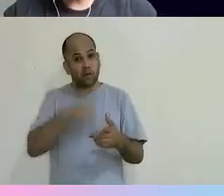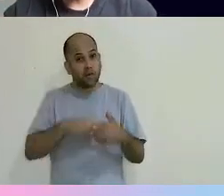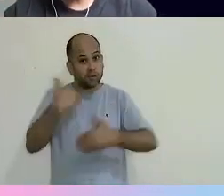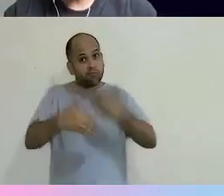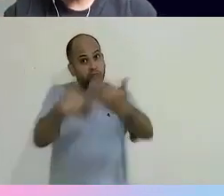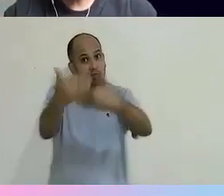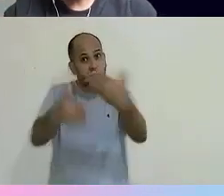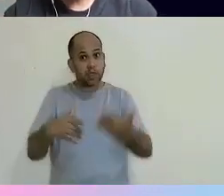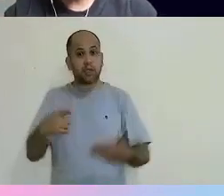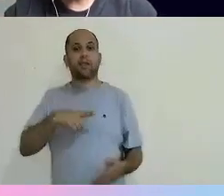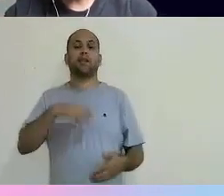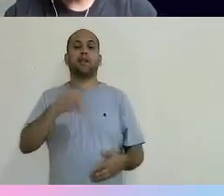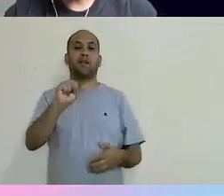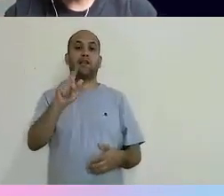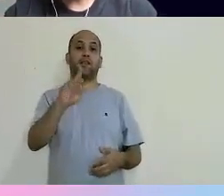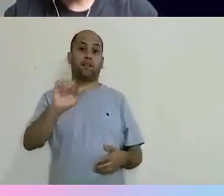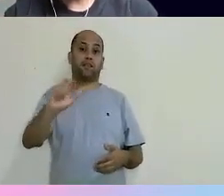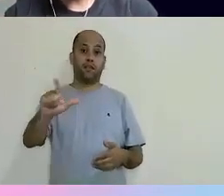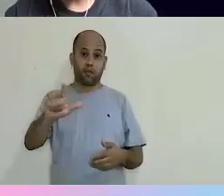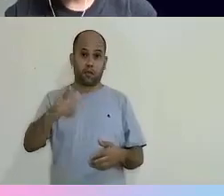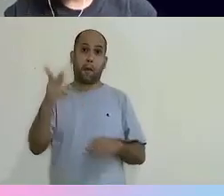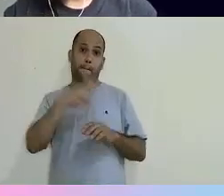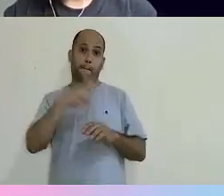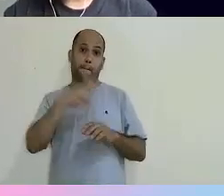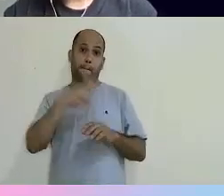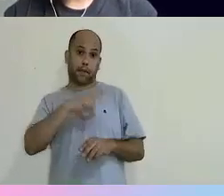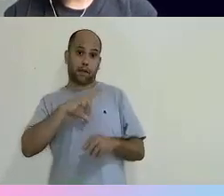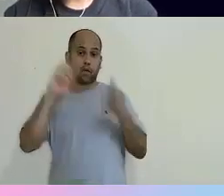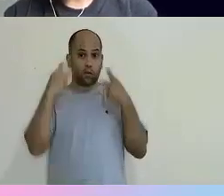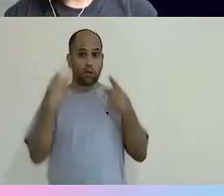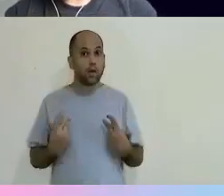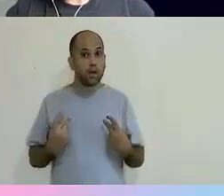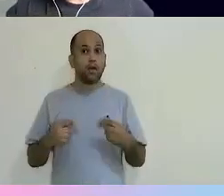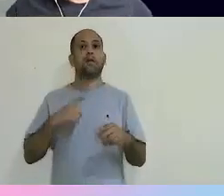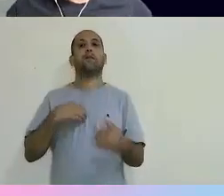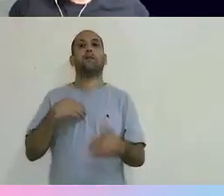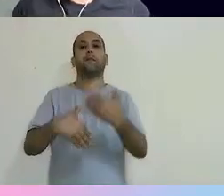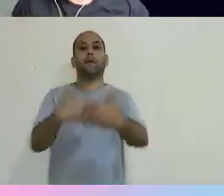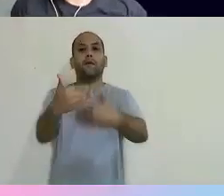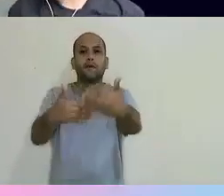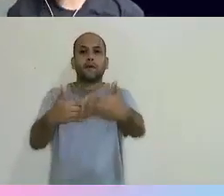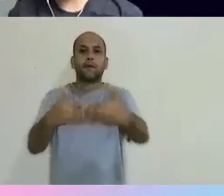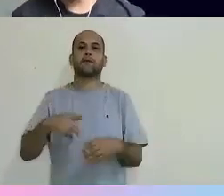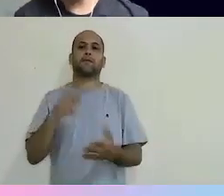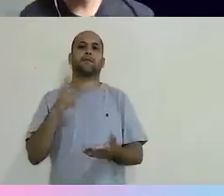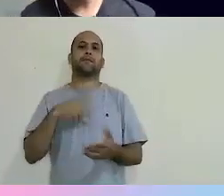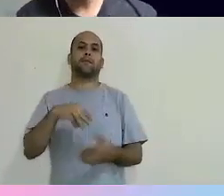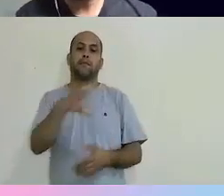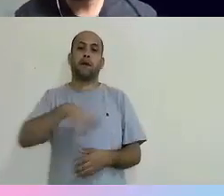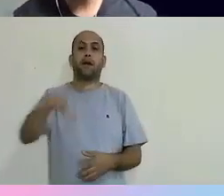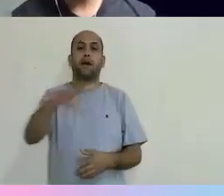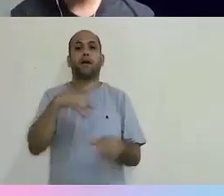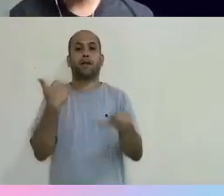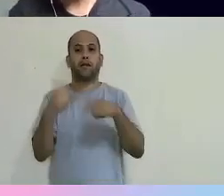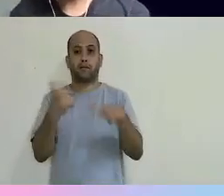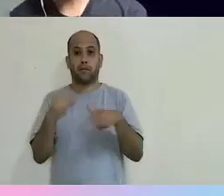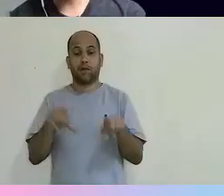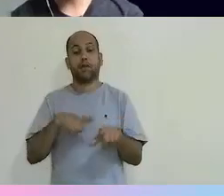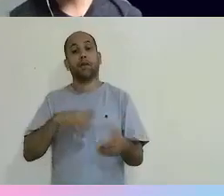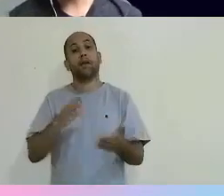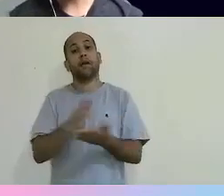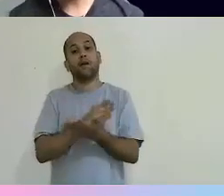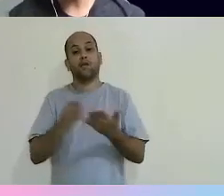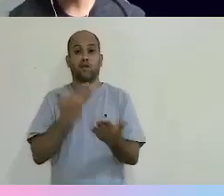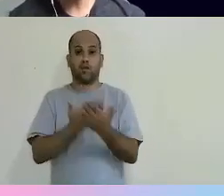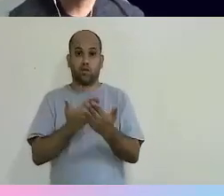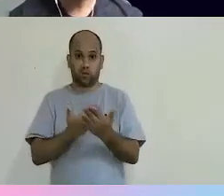vão ser demandados para o mercado de trabalho, né? Então, existem até alguns estudos aí, estudos que já estão até desatualizados, eu preciso ver depois